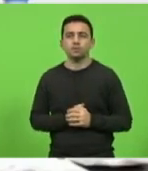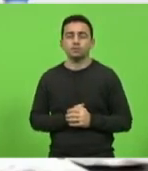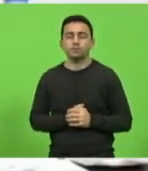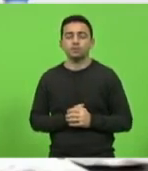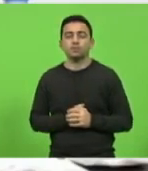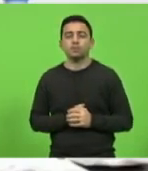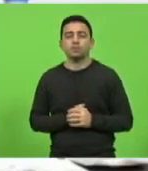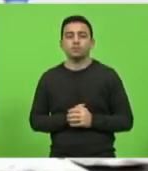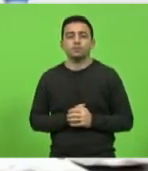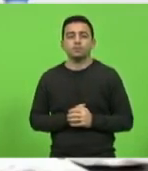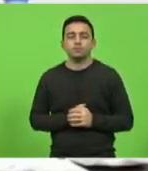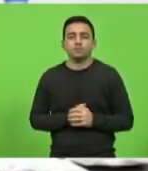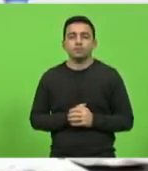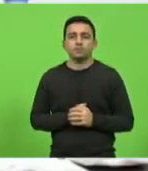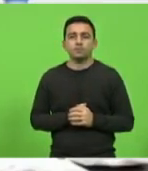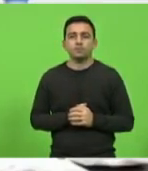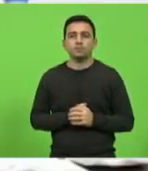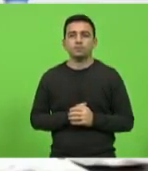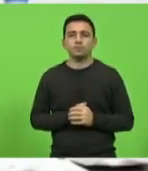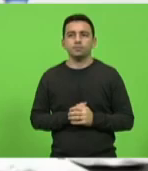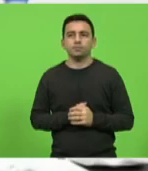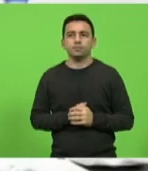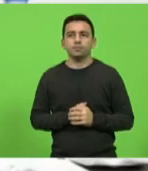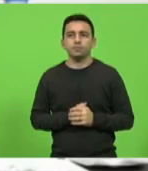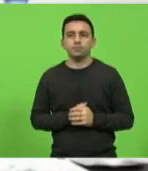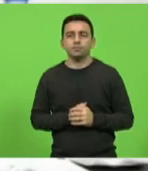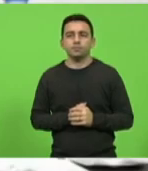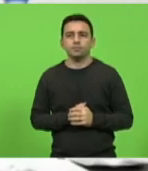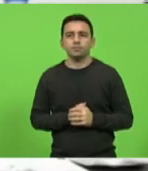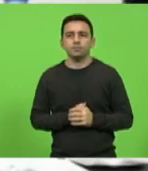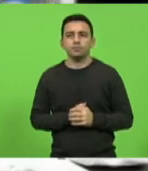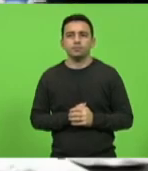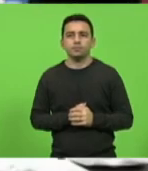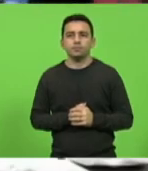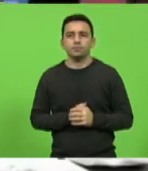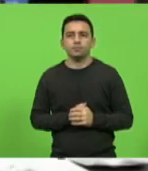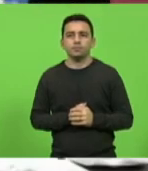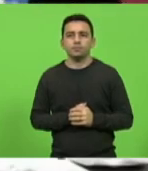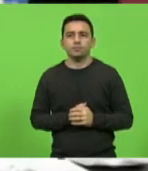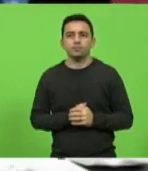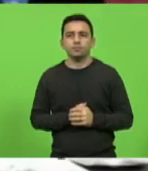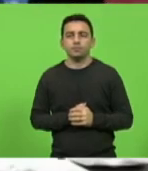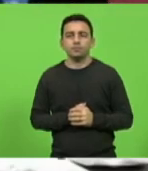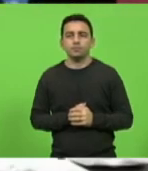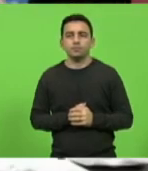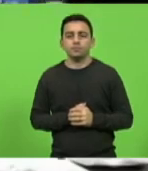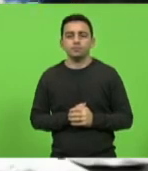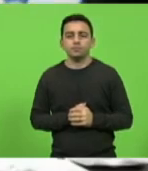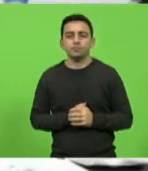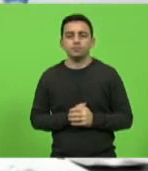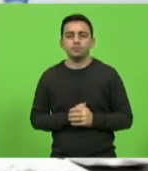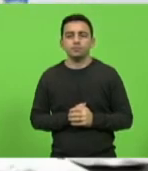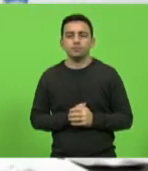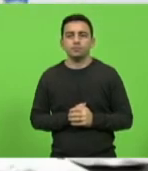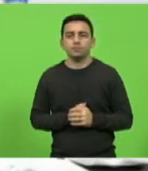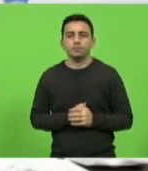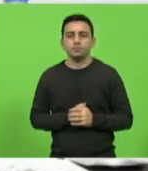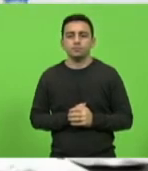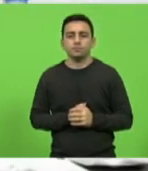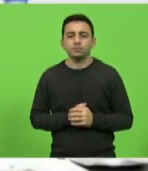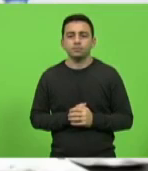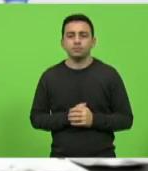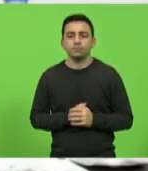um instantinho já vou para não deixar ninguém e obrigado